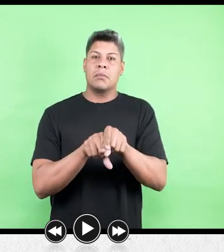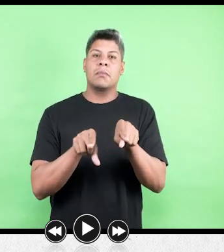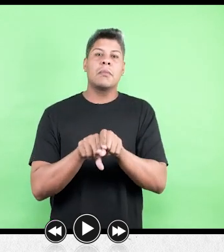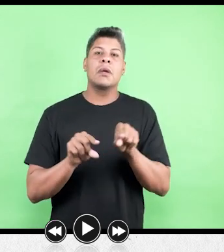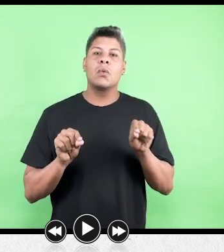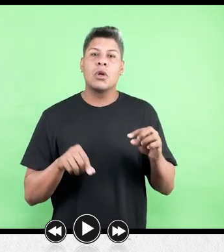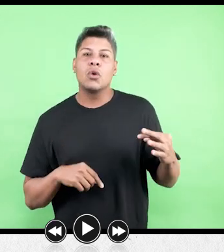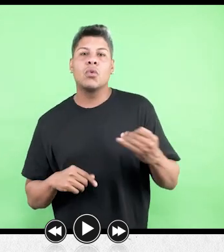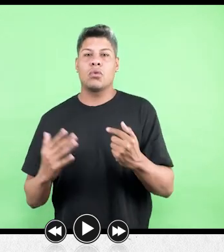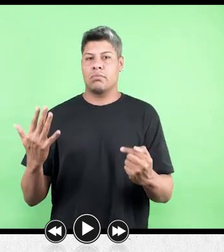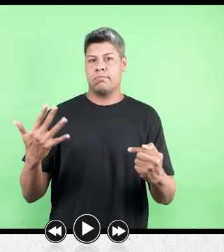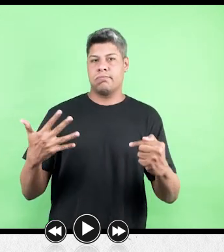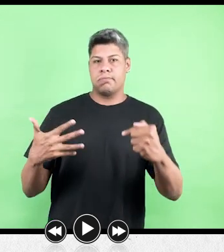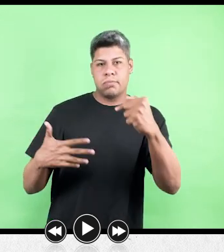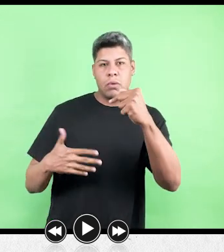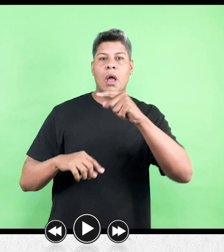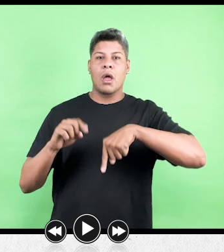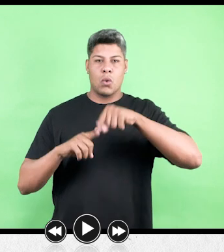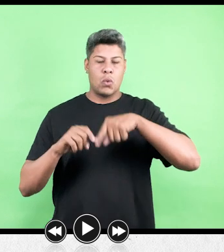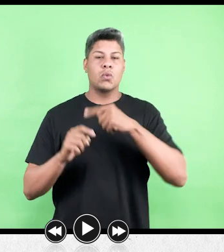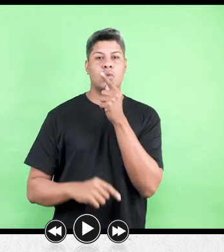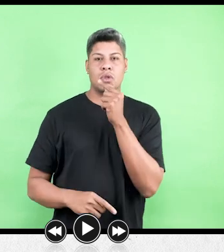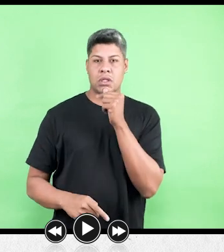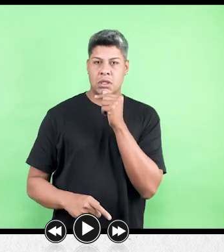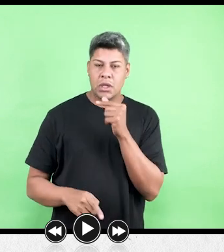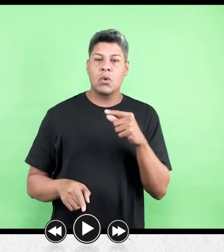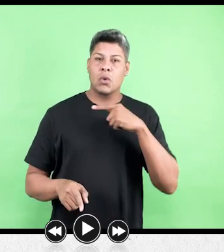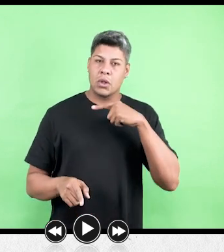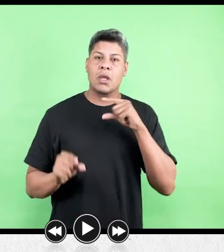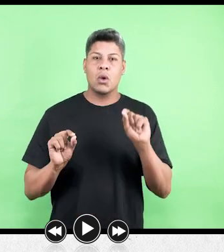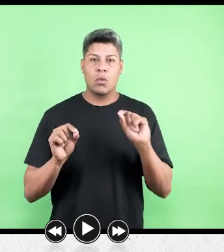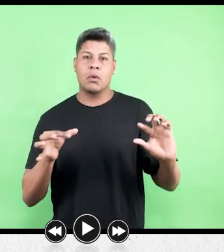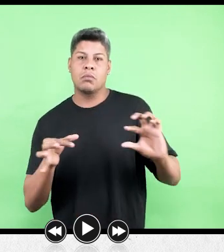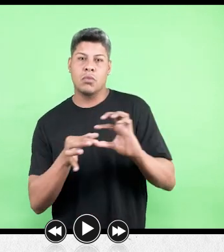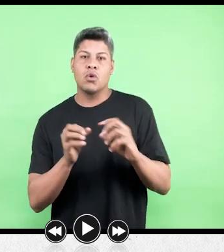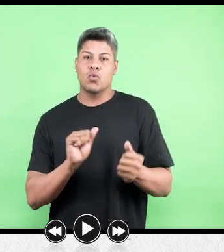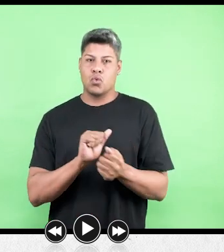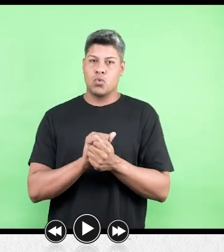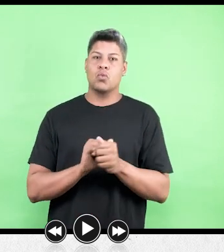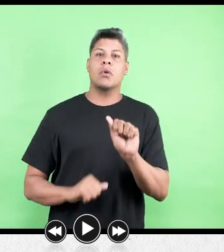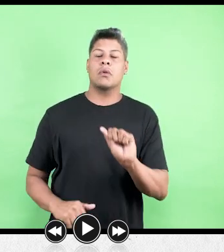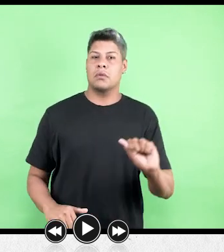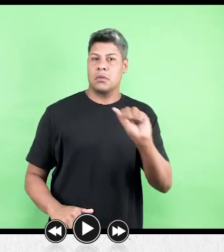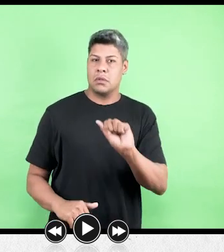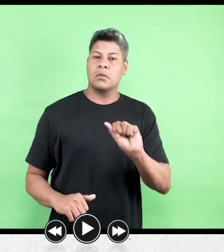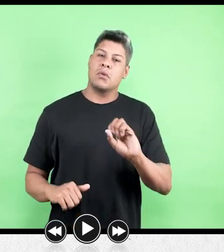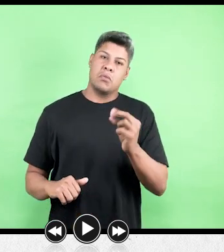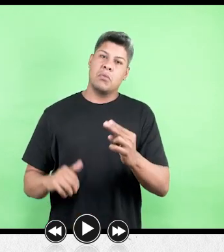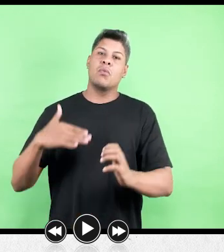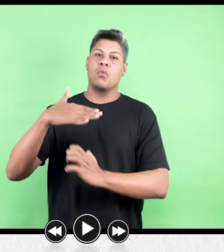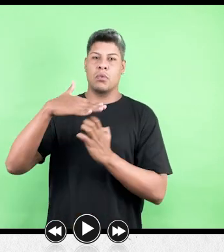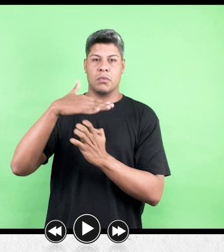considerando, né, todos os requisitos dos recursos hídricos. Então, a gente tem também essa interface com esses órgãos. E, por exemplo, a gente tem